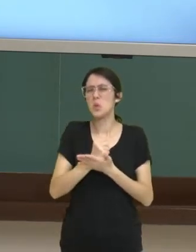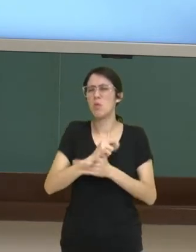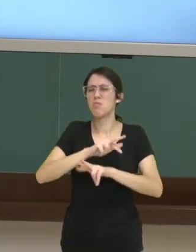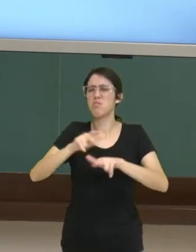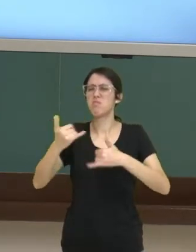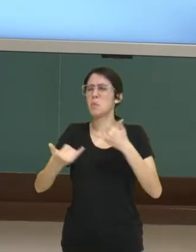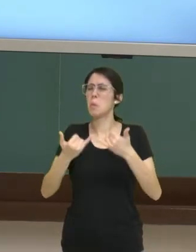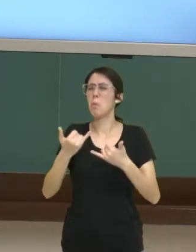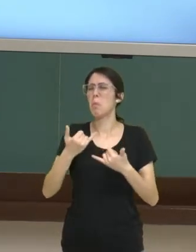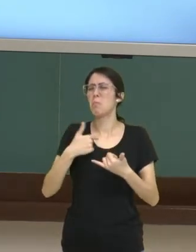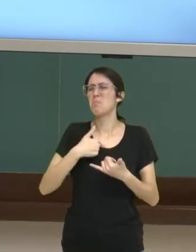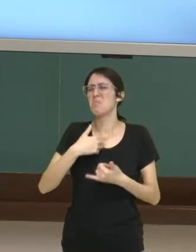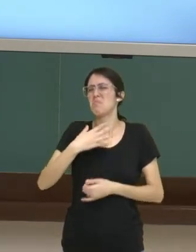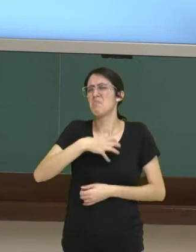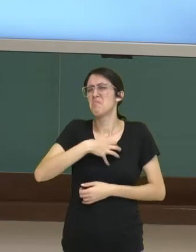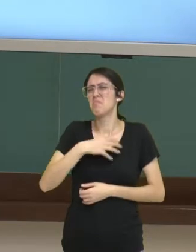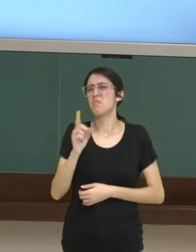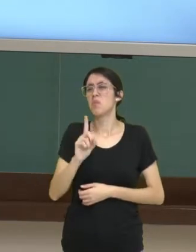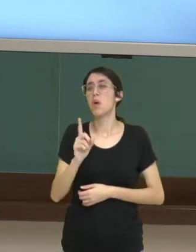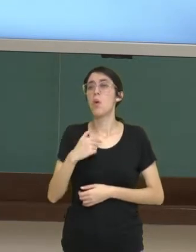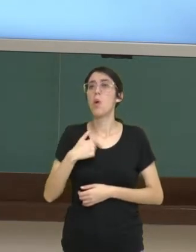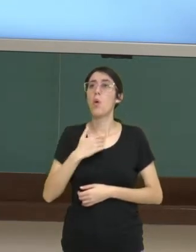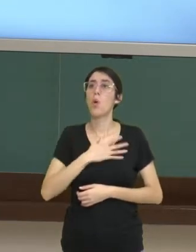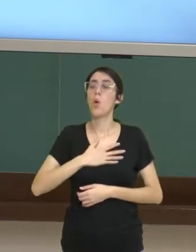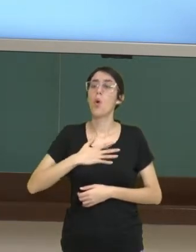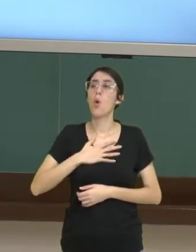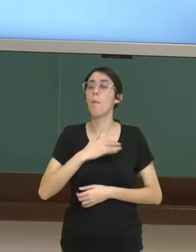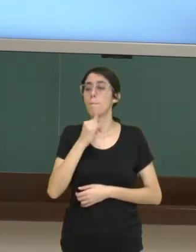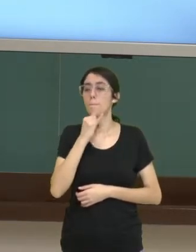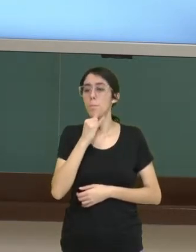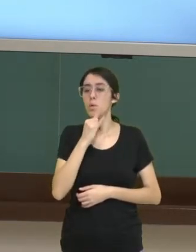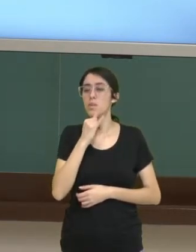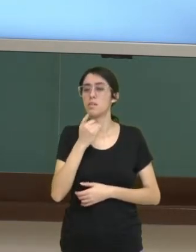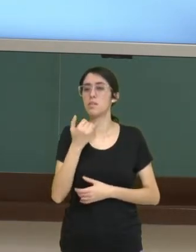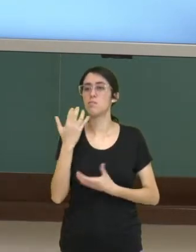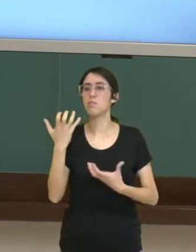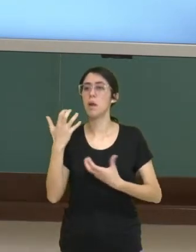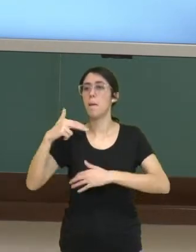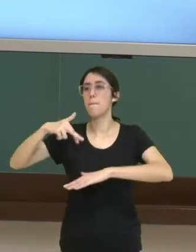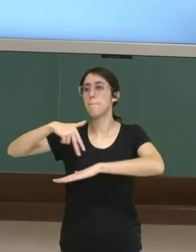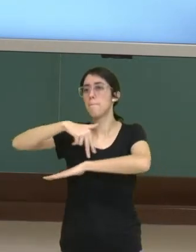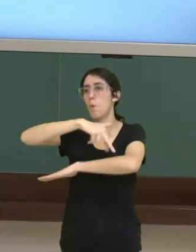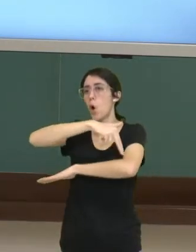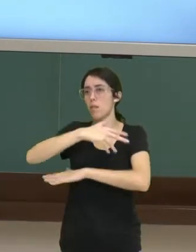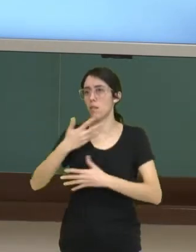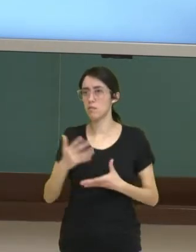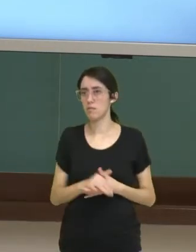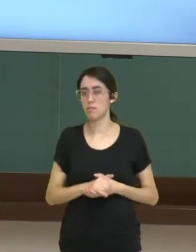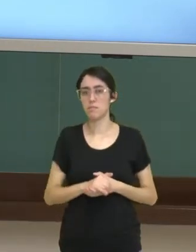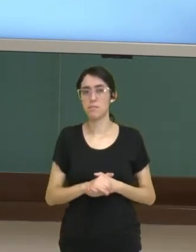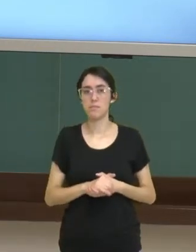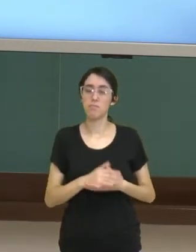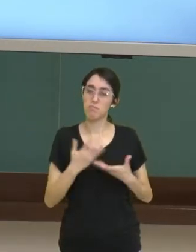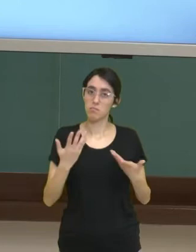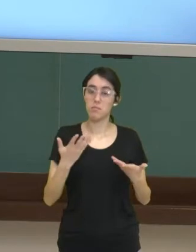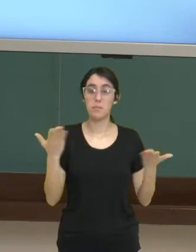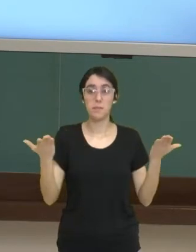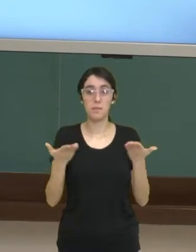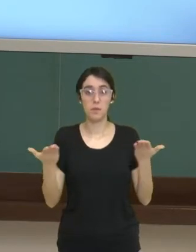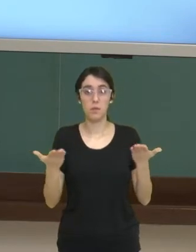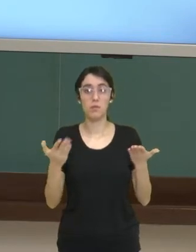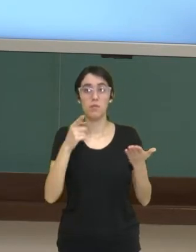quero ser, por exemplo, alguém que vai trabalhar com moda. Por exemplo, hoje em dia, quando você vai numa